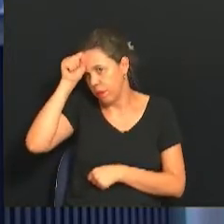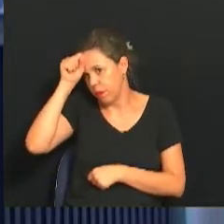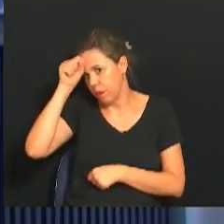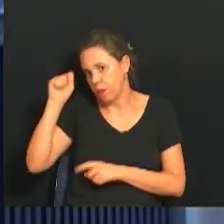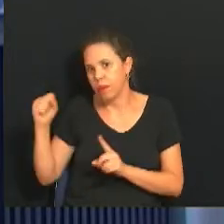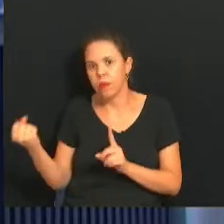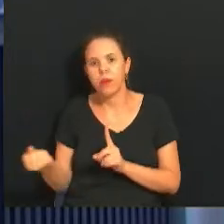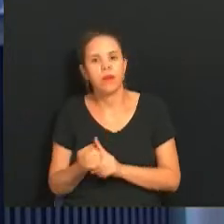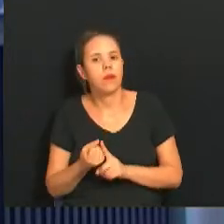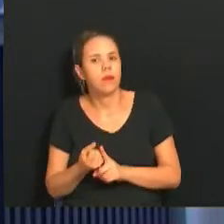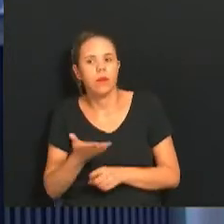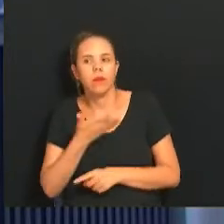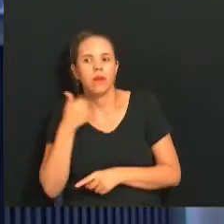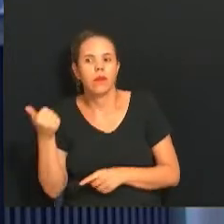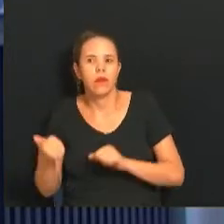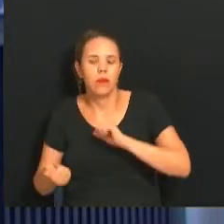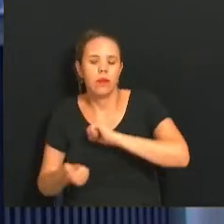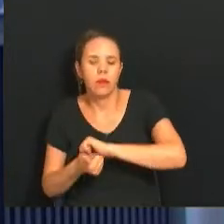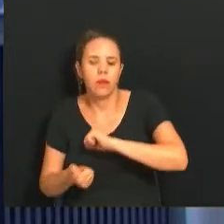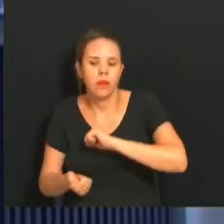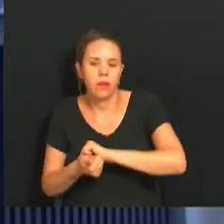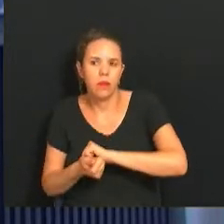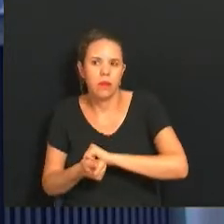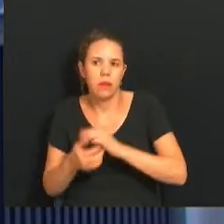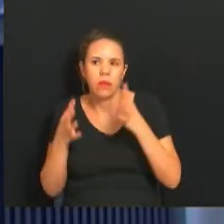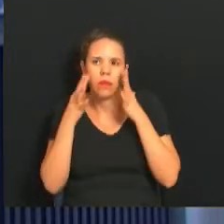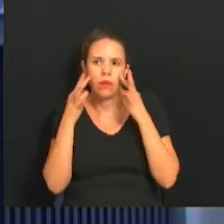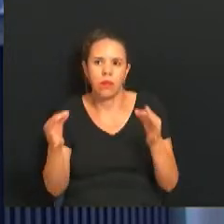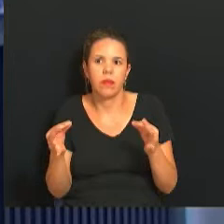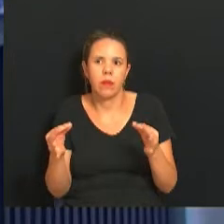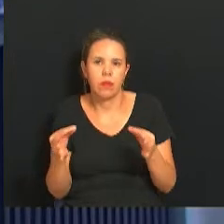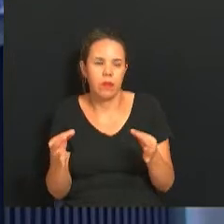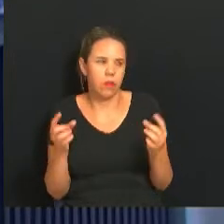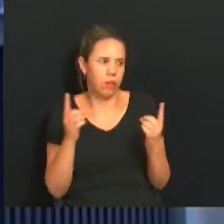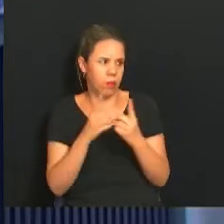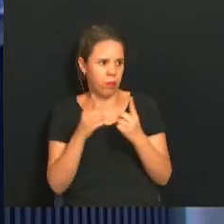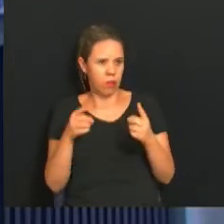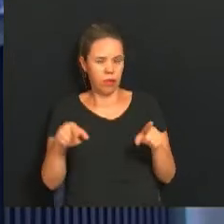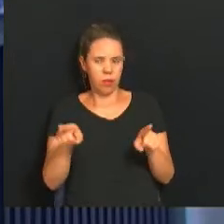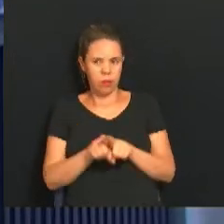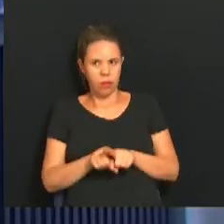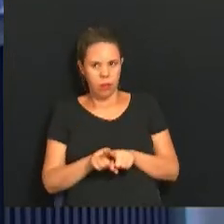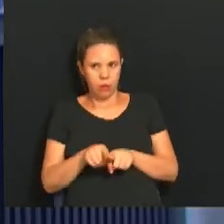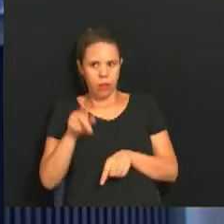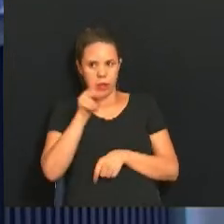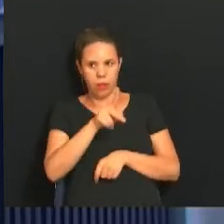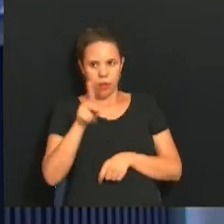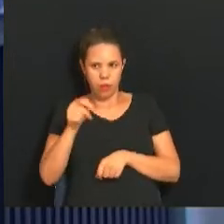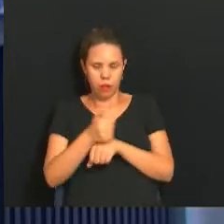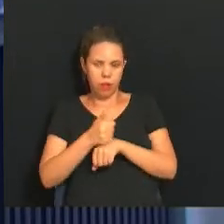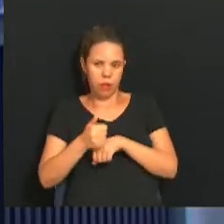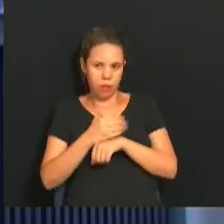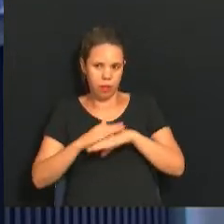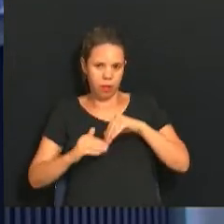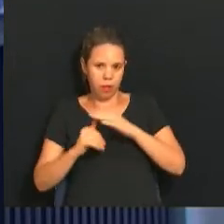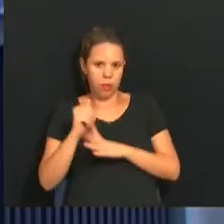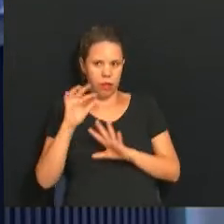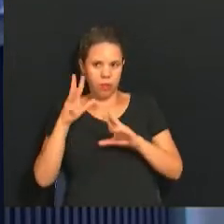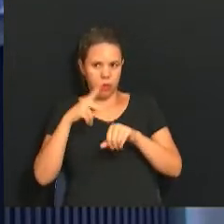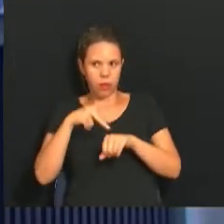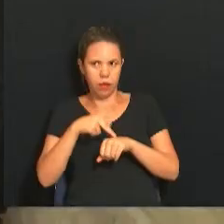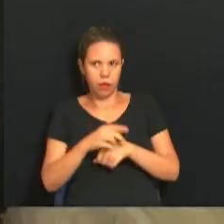Então, melhora a qualidade da atenção, do atendimento e também forma profissionais especializados para todo o país.